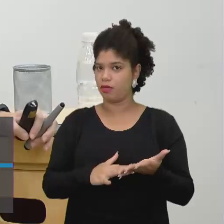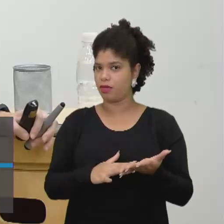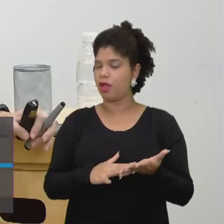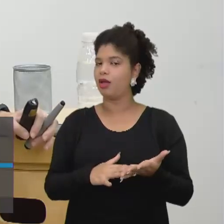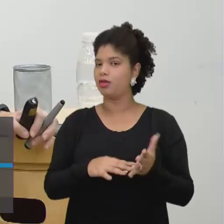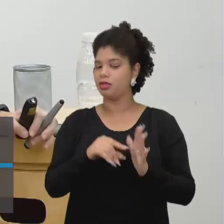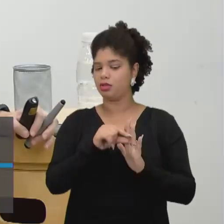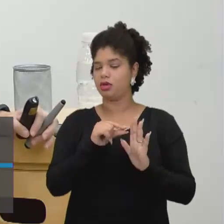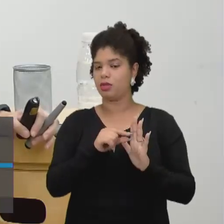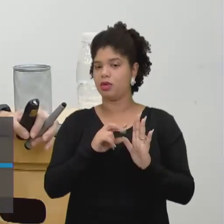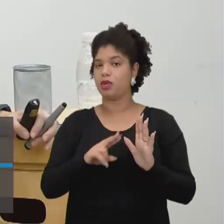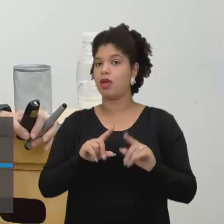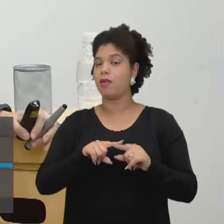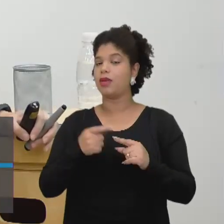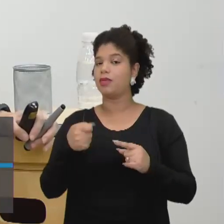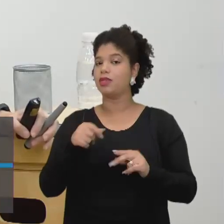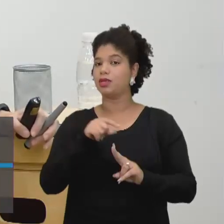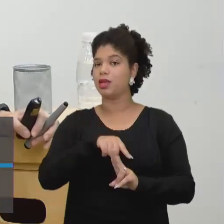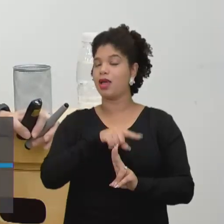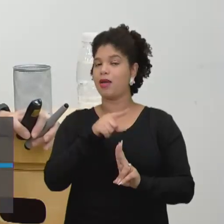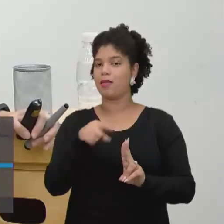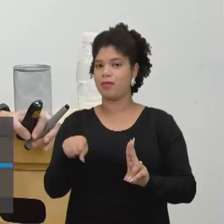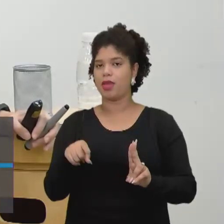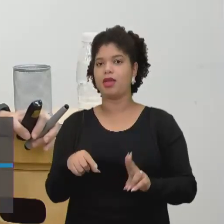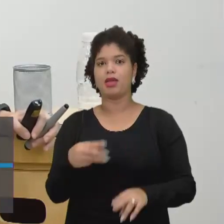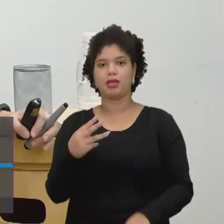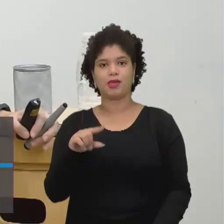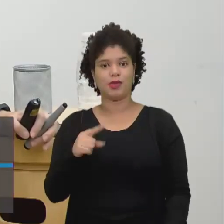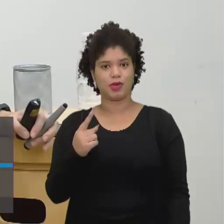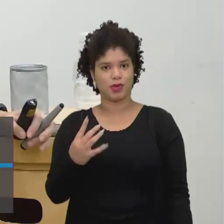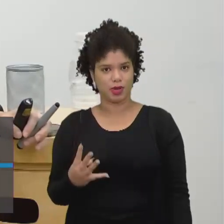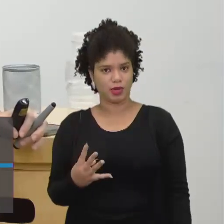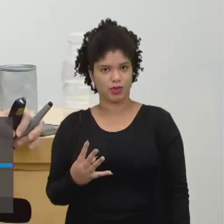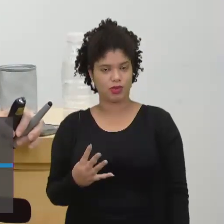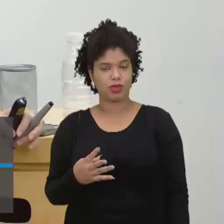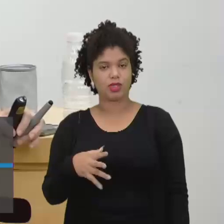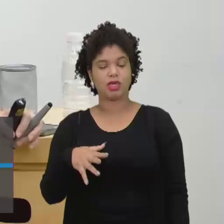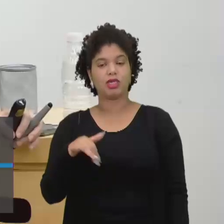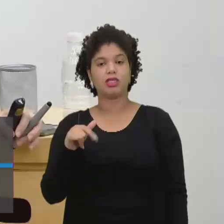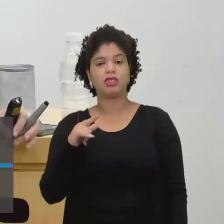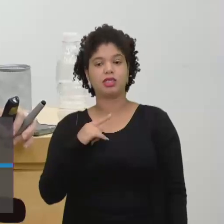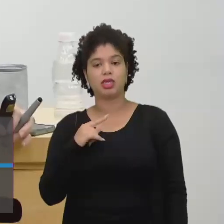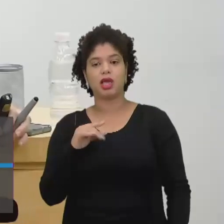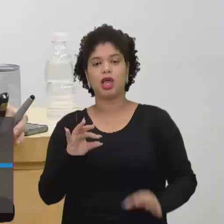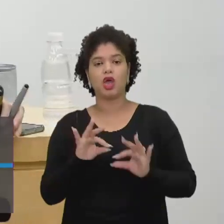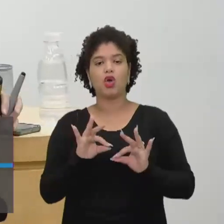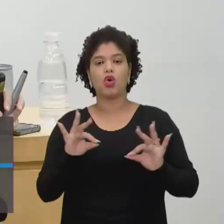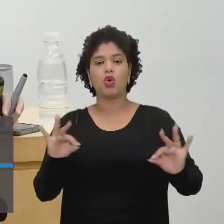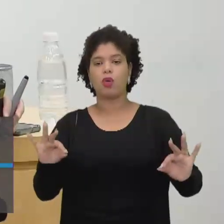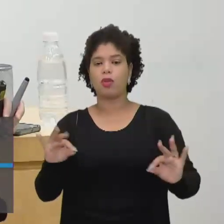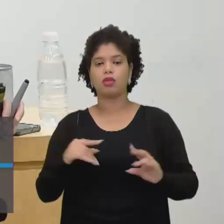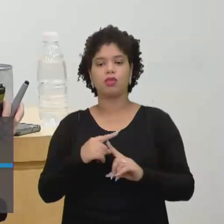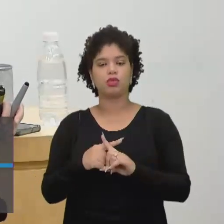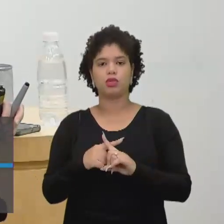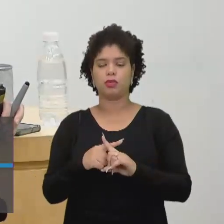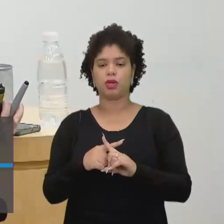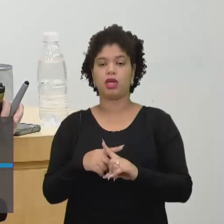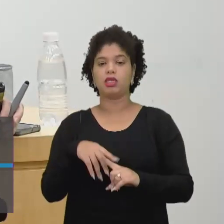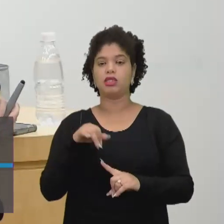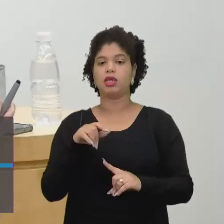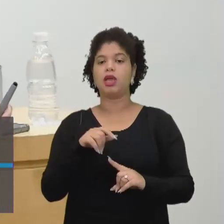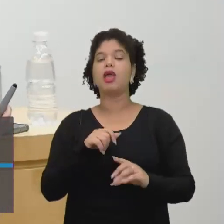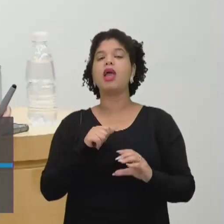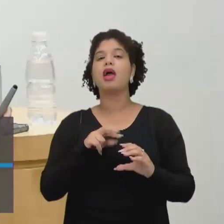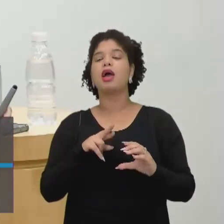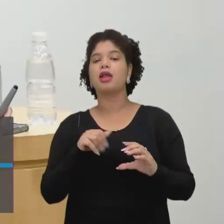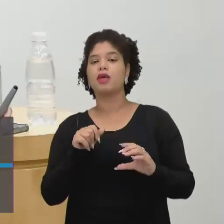duas fórmulas dependem do π. Apareceu π, põe 3,14. Se for comprimento, é multiplicação. Multiplica, deu o resultado, acabou. Se for área, faz